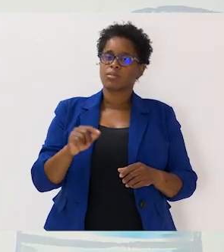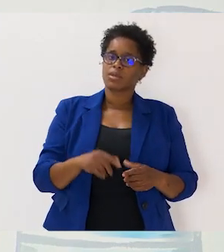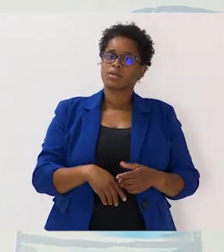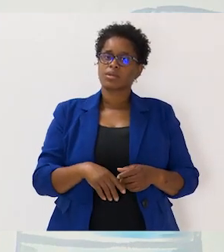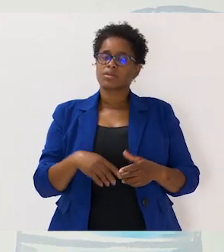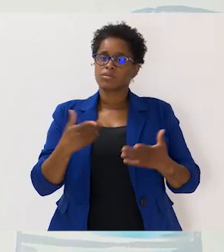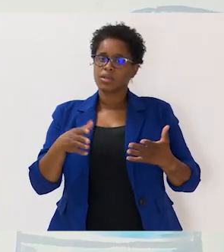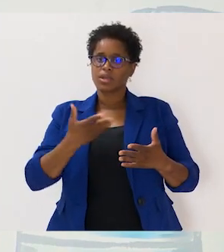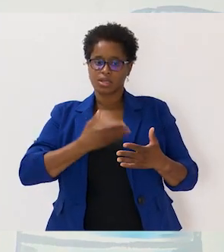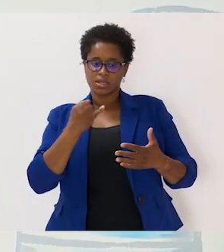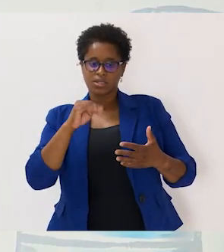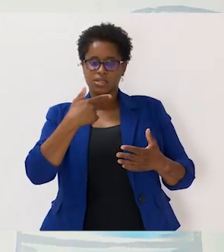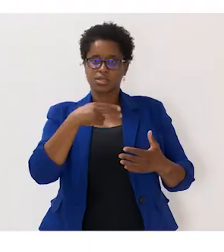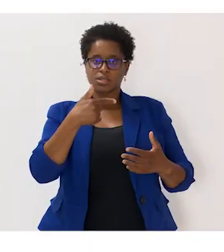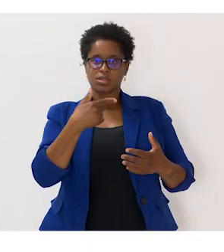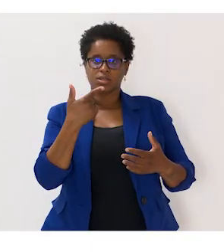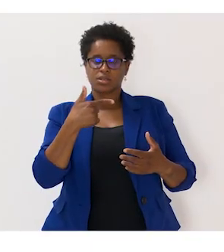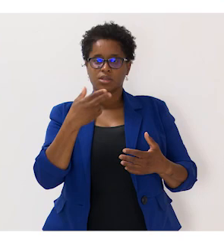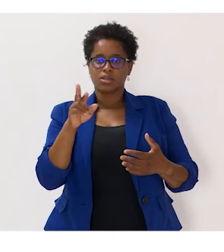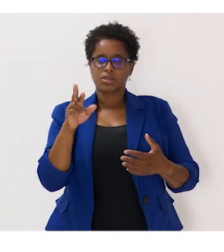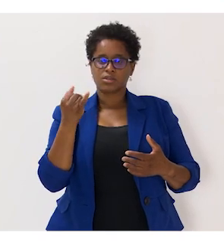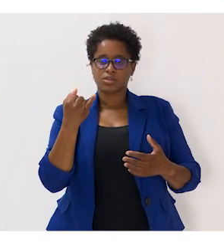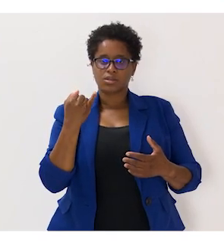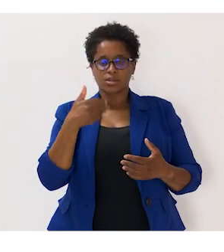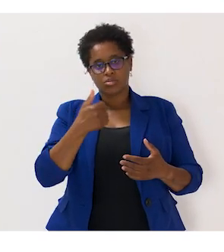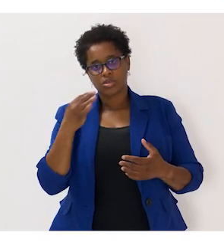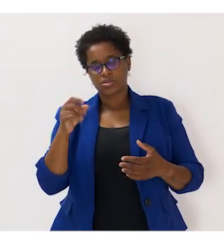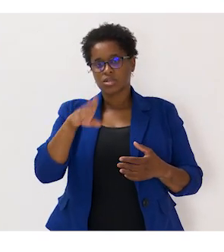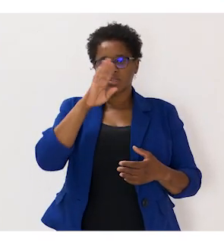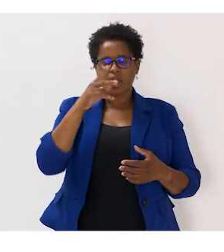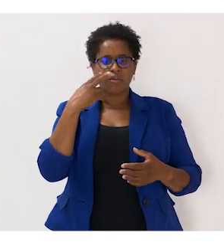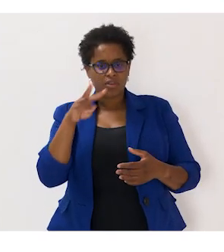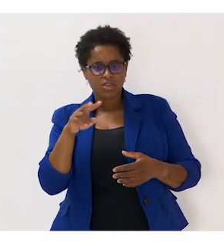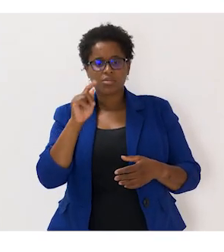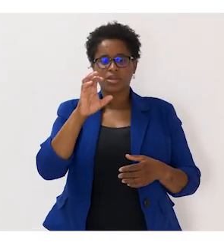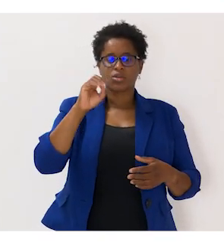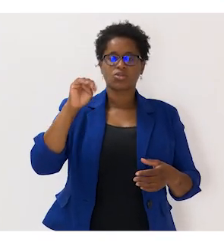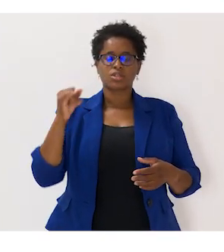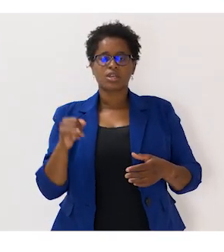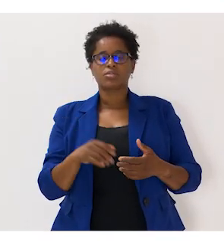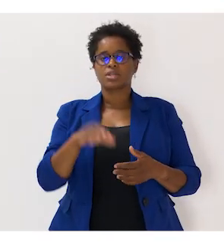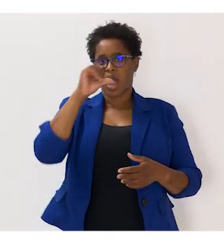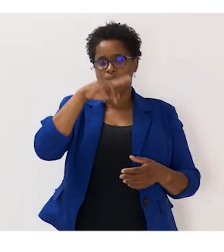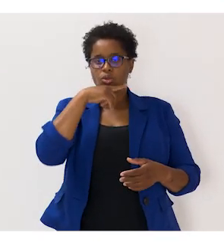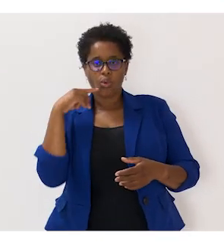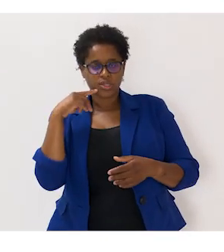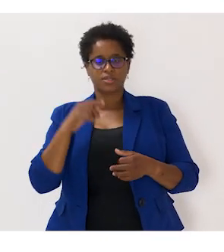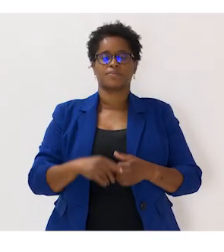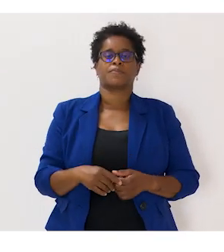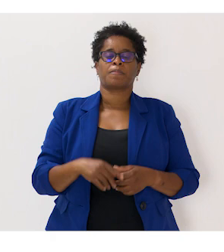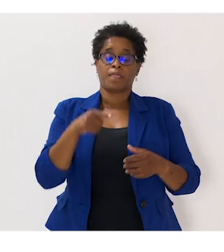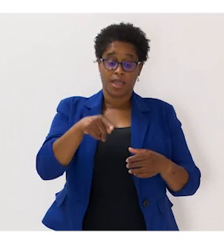a distribuição desses seres. Agora, vejamos os ecossistemas aquáticos de água doce.